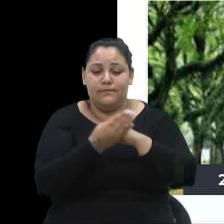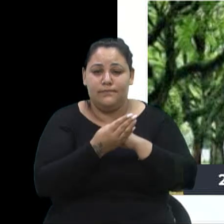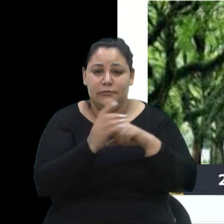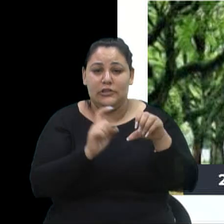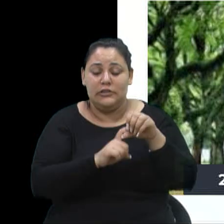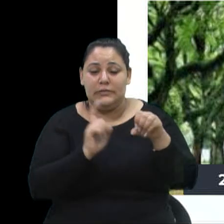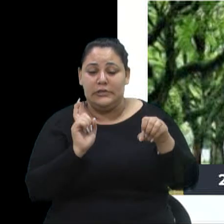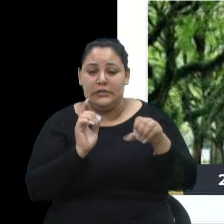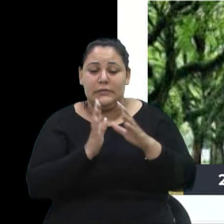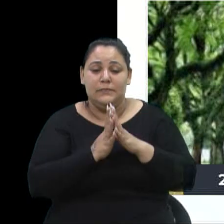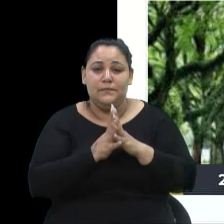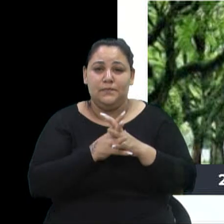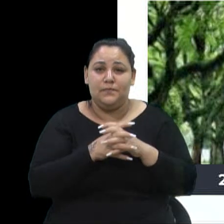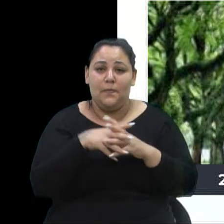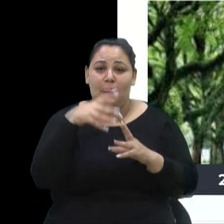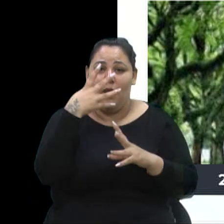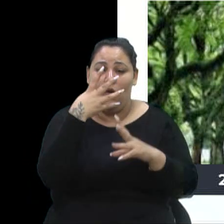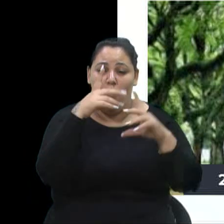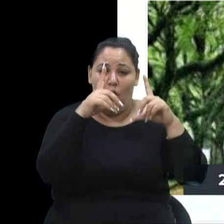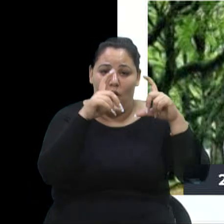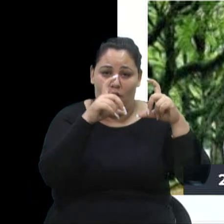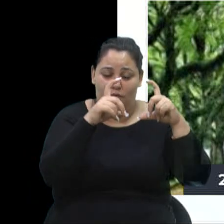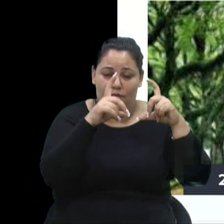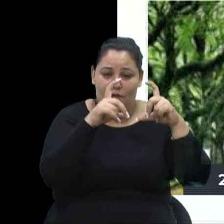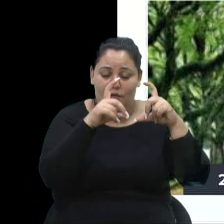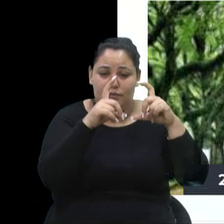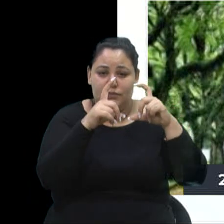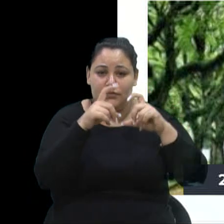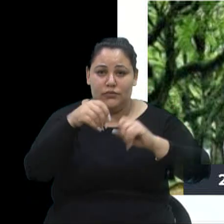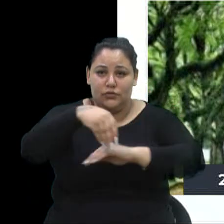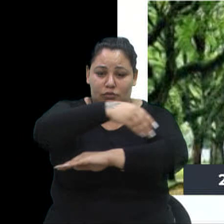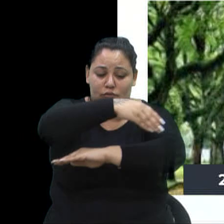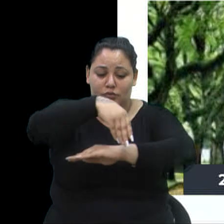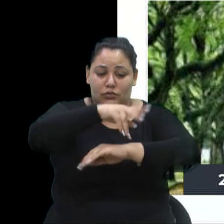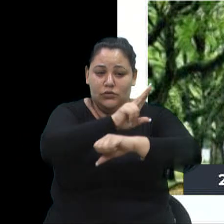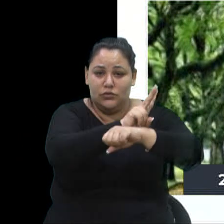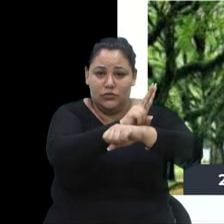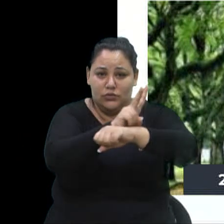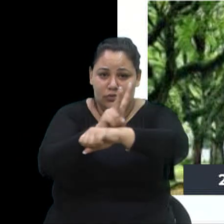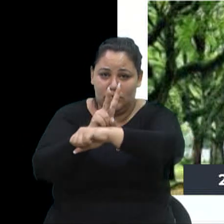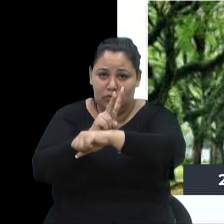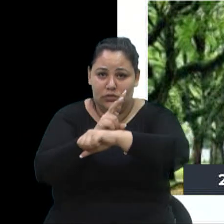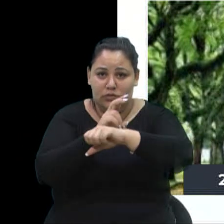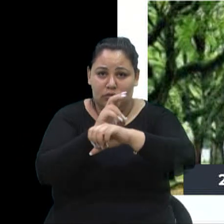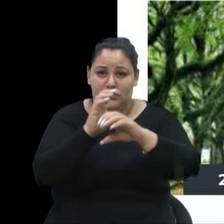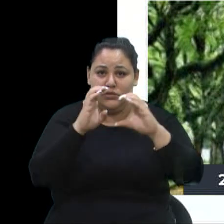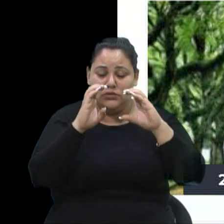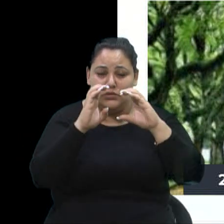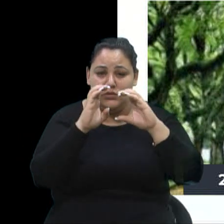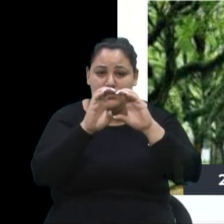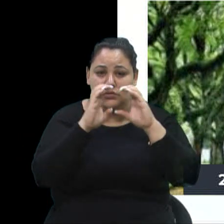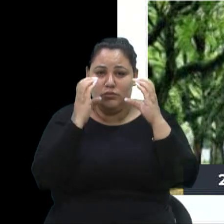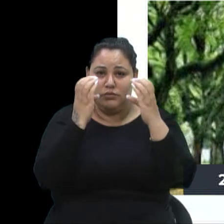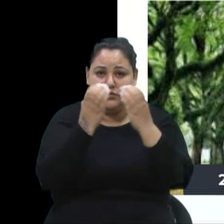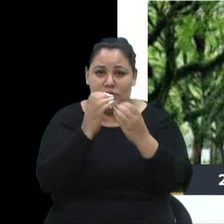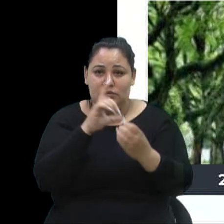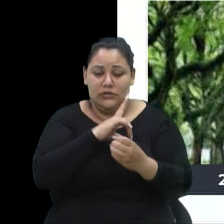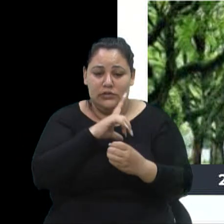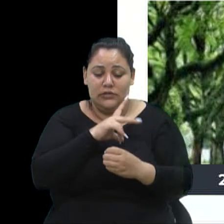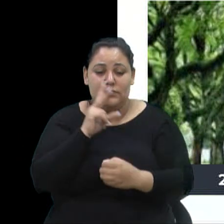quatro imagens dessa rua que é preservada pela comunidade lá. Inclusive aqui tem uma vista